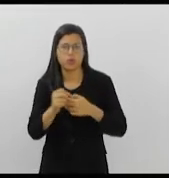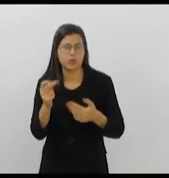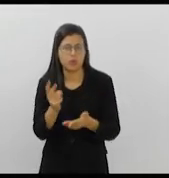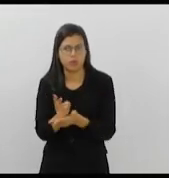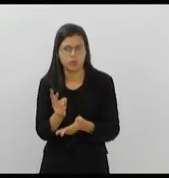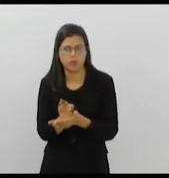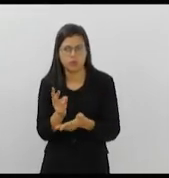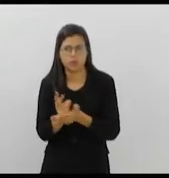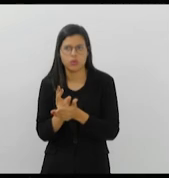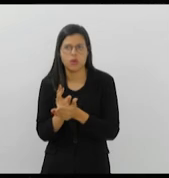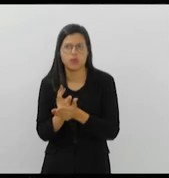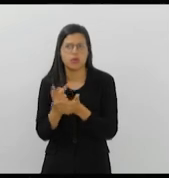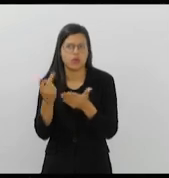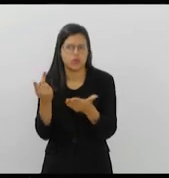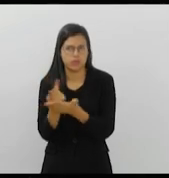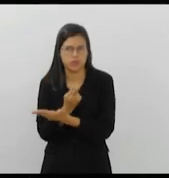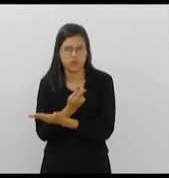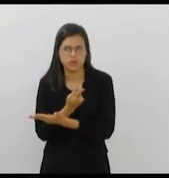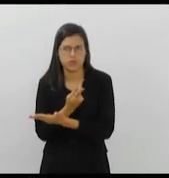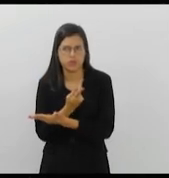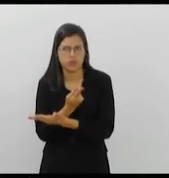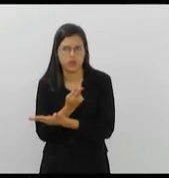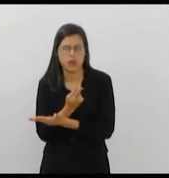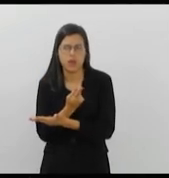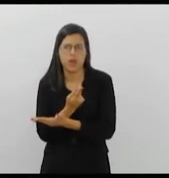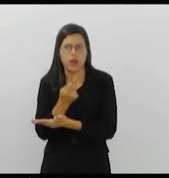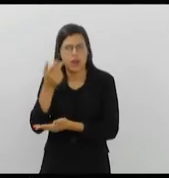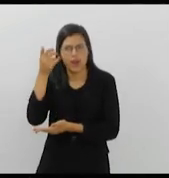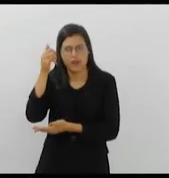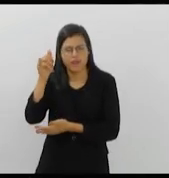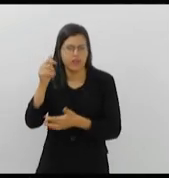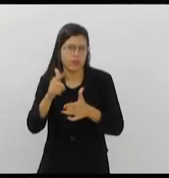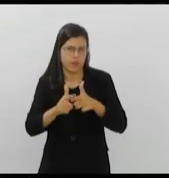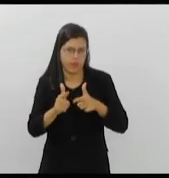continuassem a ocorrer sem lesões maiores.